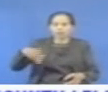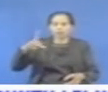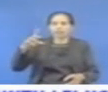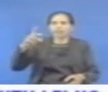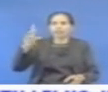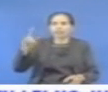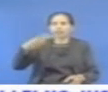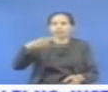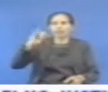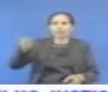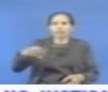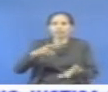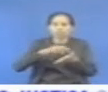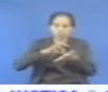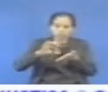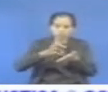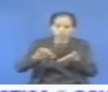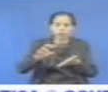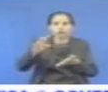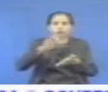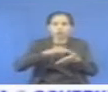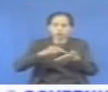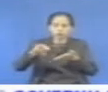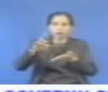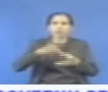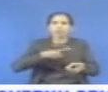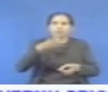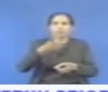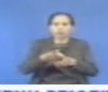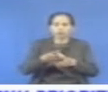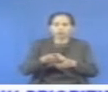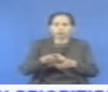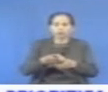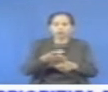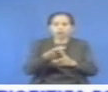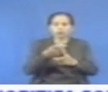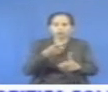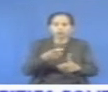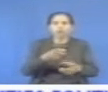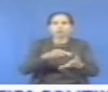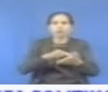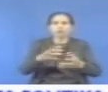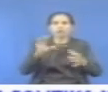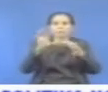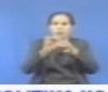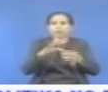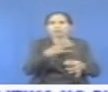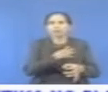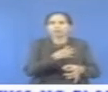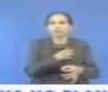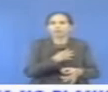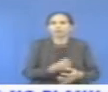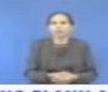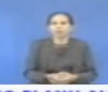PDHJ registro número violação de direitos humanos Baracliu, comete Rússia membro PNTL-Sira. Relatório conclui que ataque